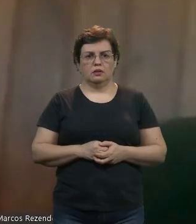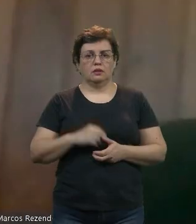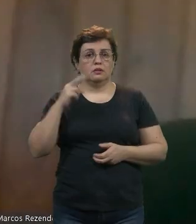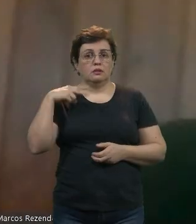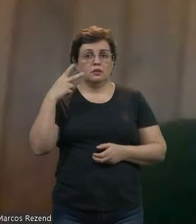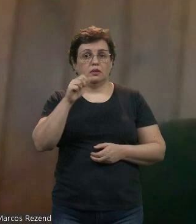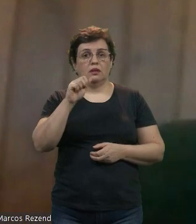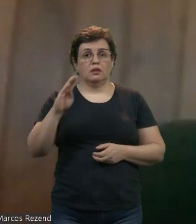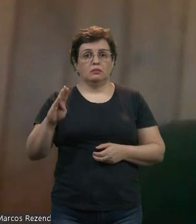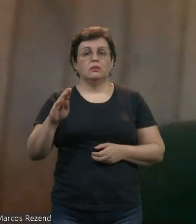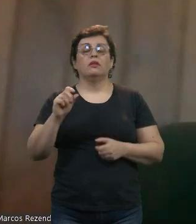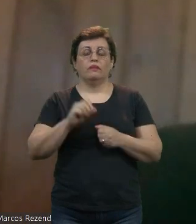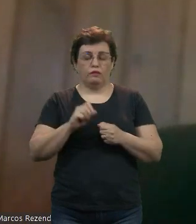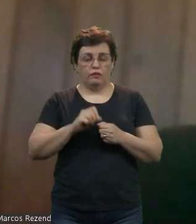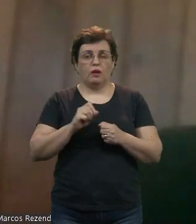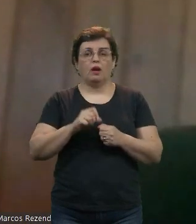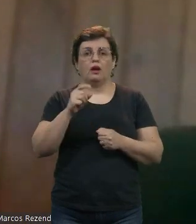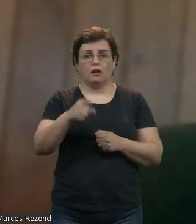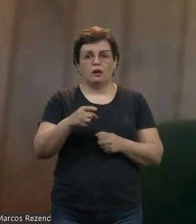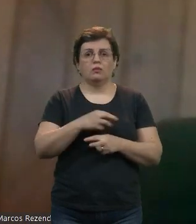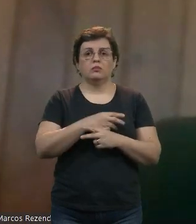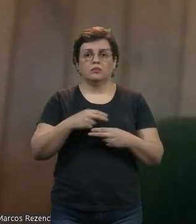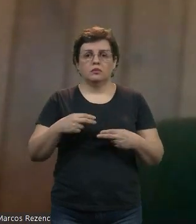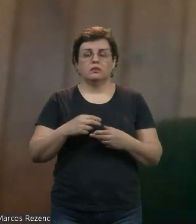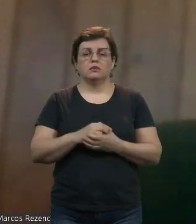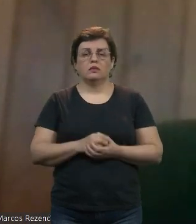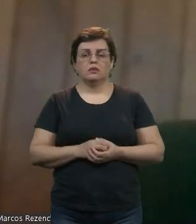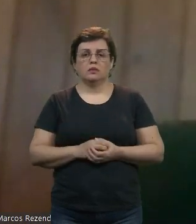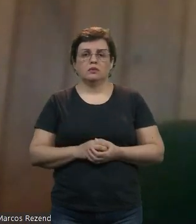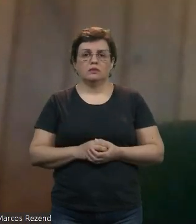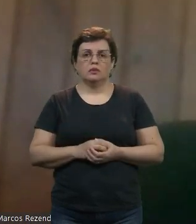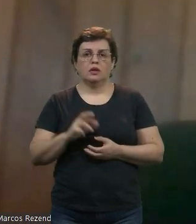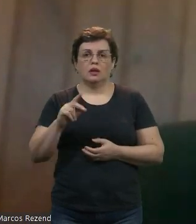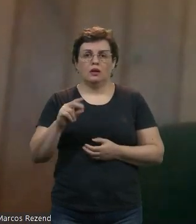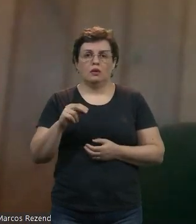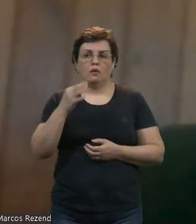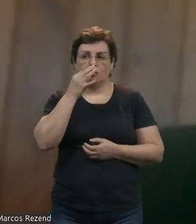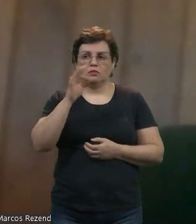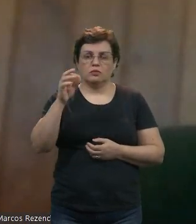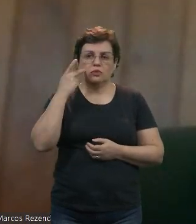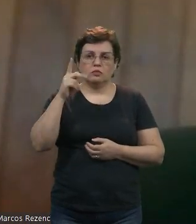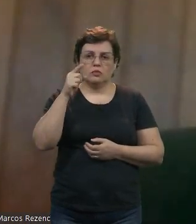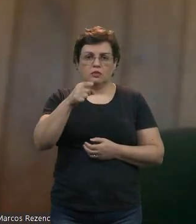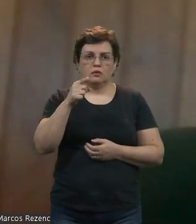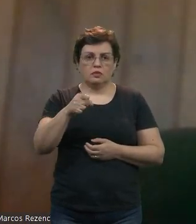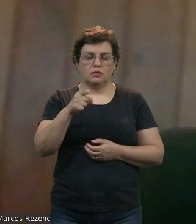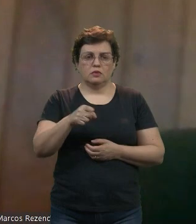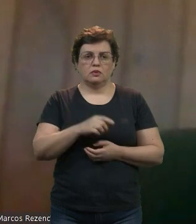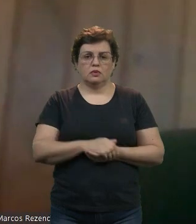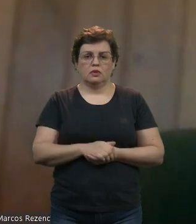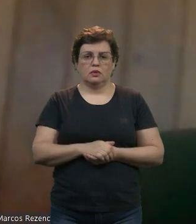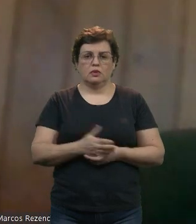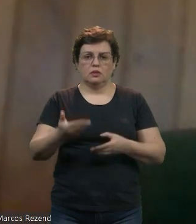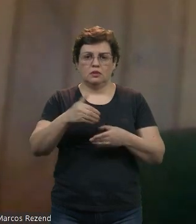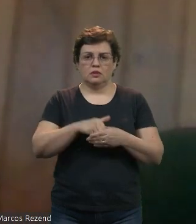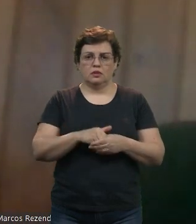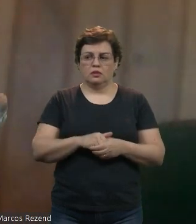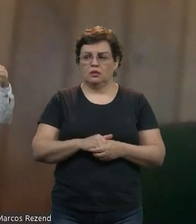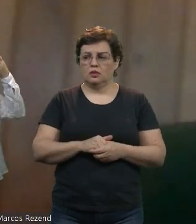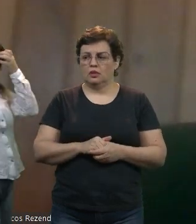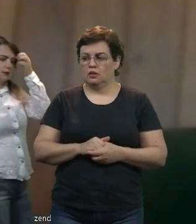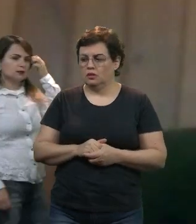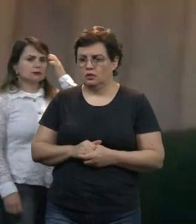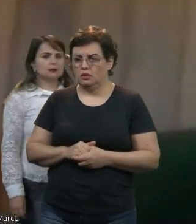Vereador Albuquerque, providenciaremos esse equipamento conforme sugerido por Vossa Excelência e dentro da formalidade